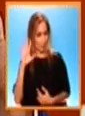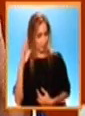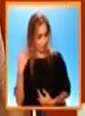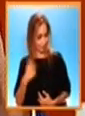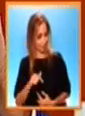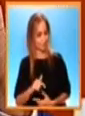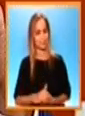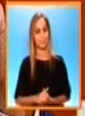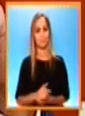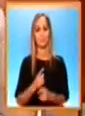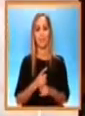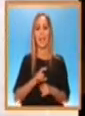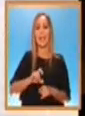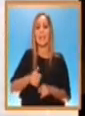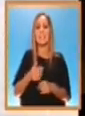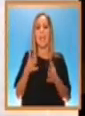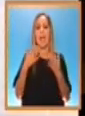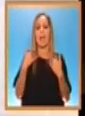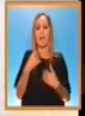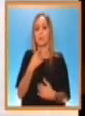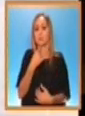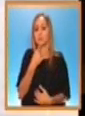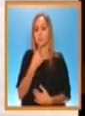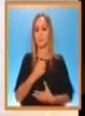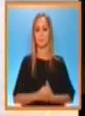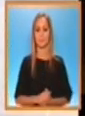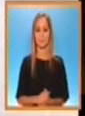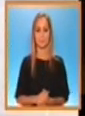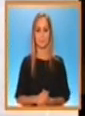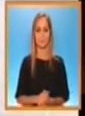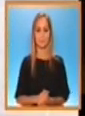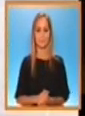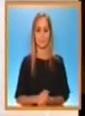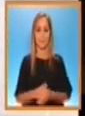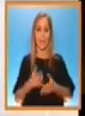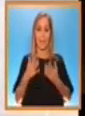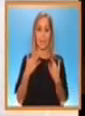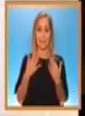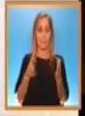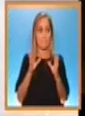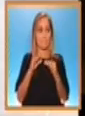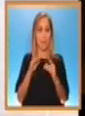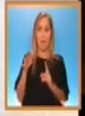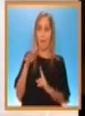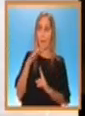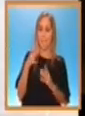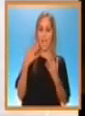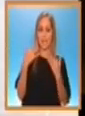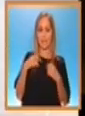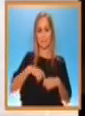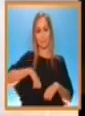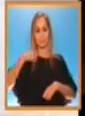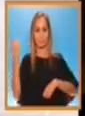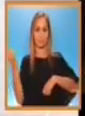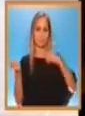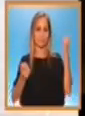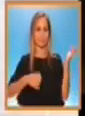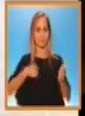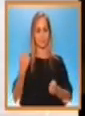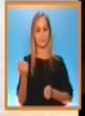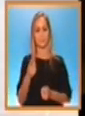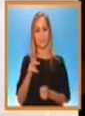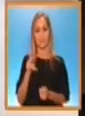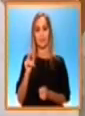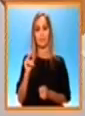Senhora. Porque no casinho está muito calor àquela hora. É verdade. É verdade. E nós aquecemos ainda mais o ambiente, como é óbvio. Aliás,